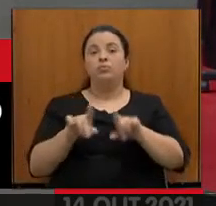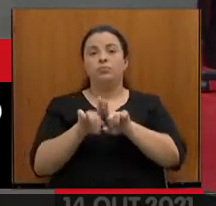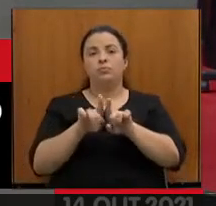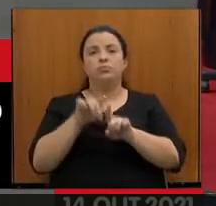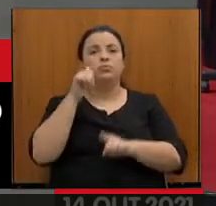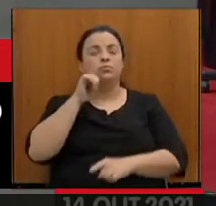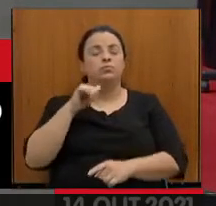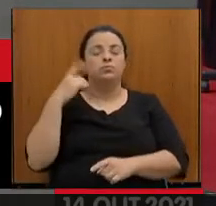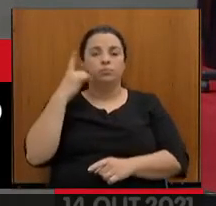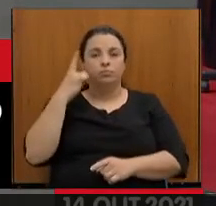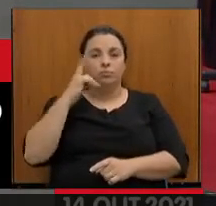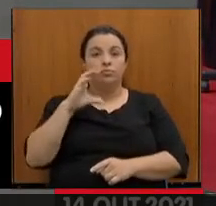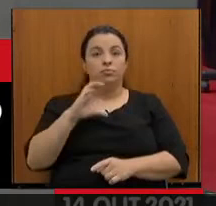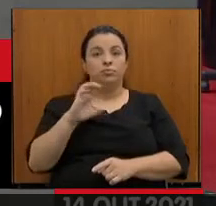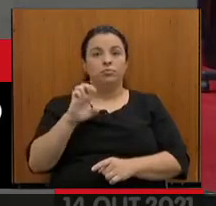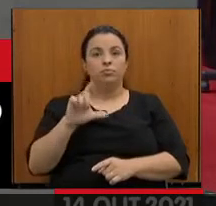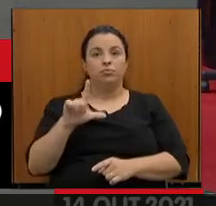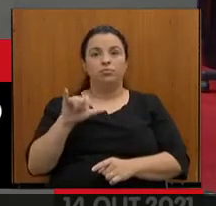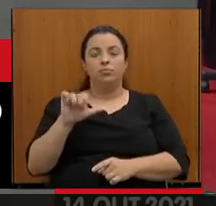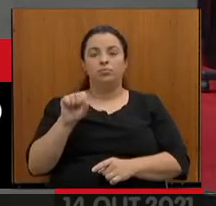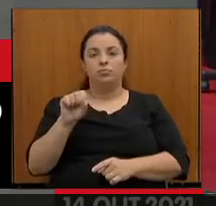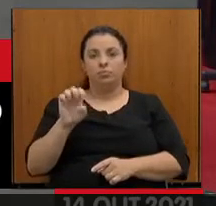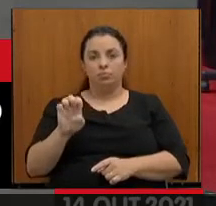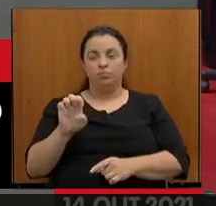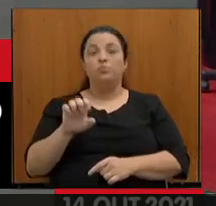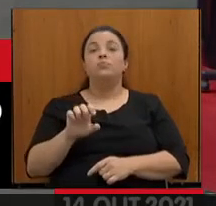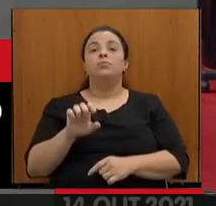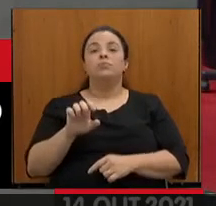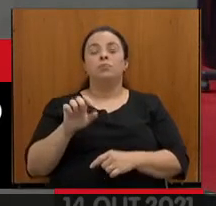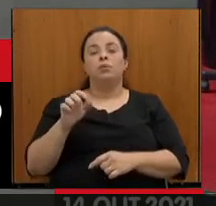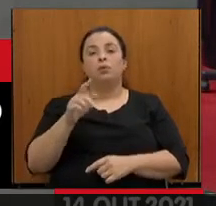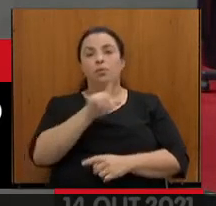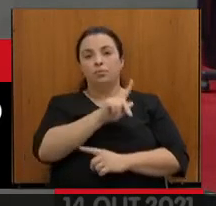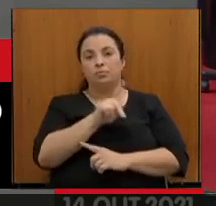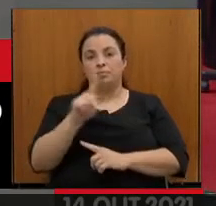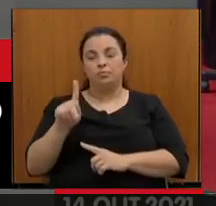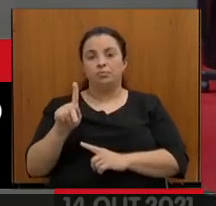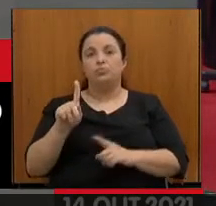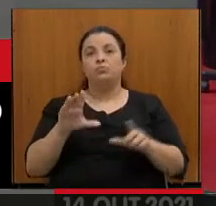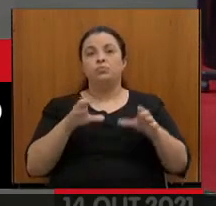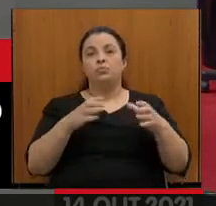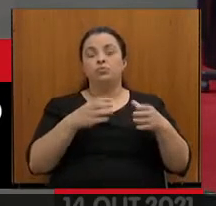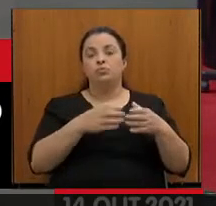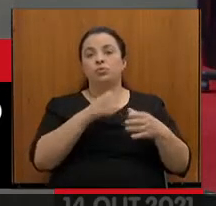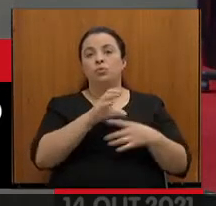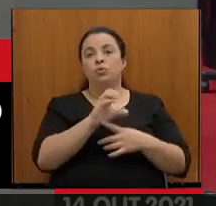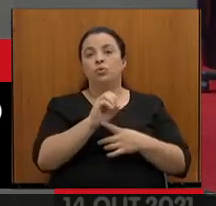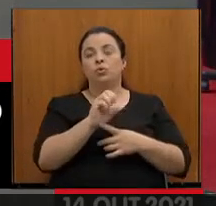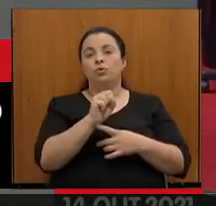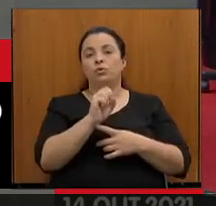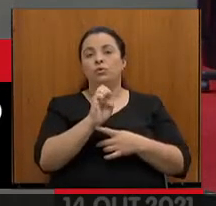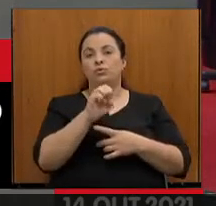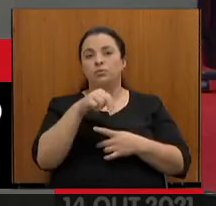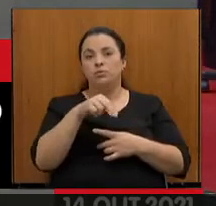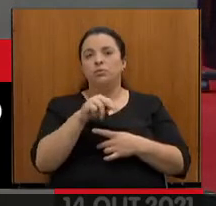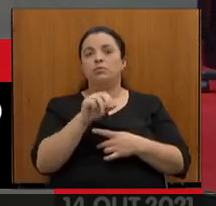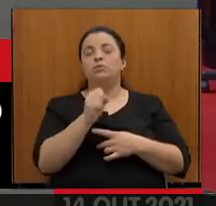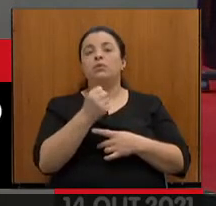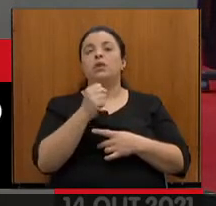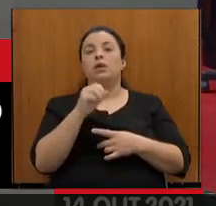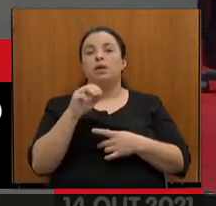Deputada Celise Laviola, Senhor Presidente do COSENS MG, Eduardo Luiz da